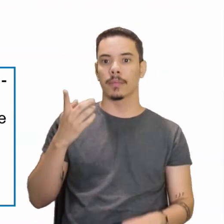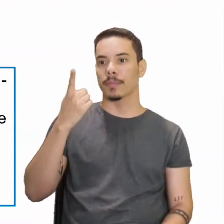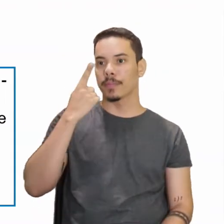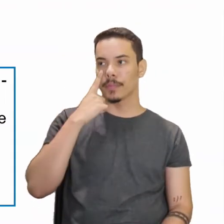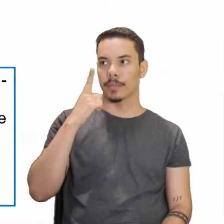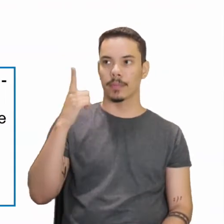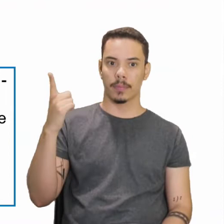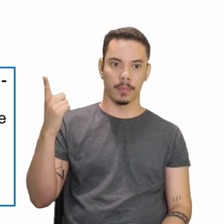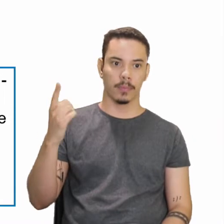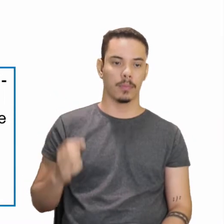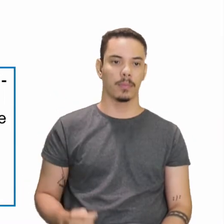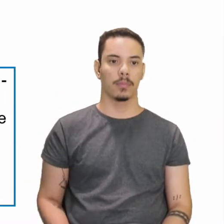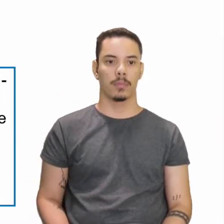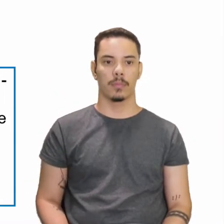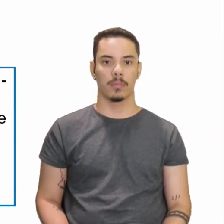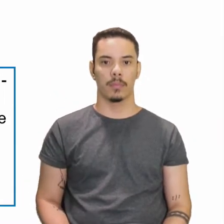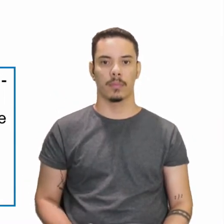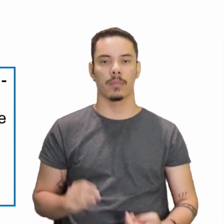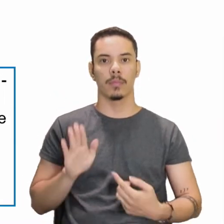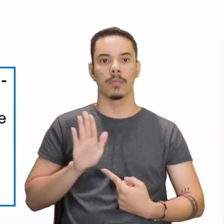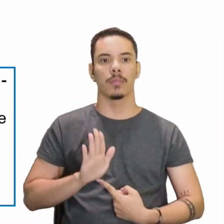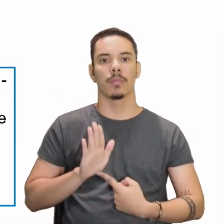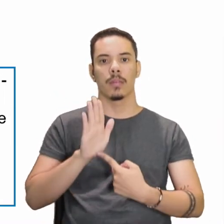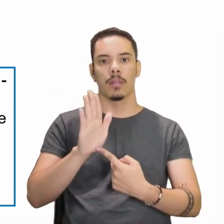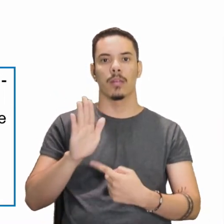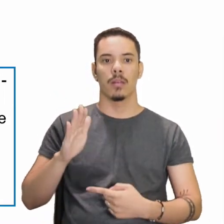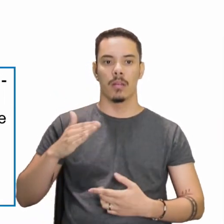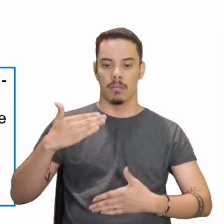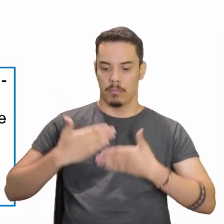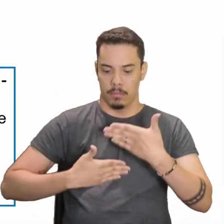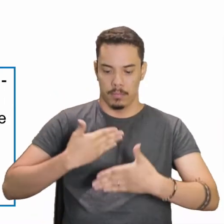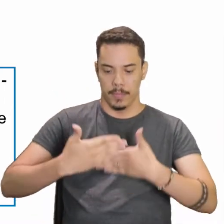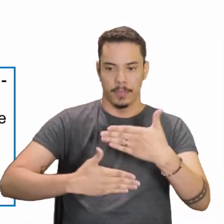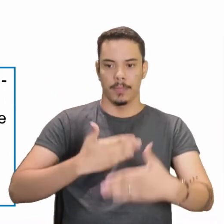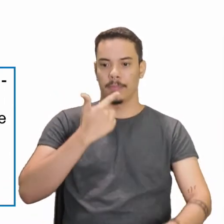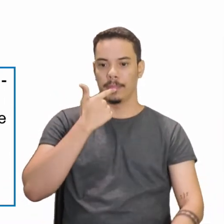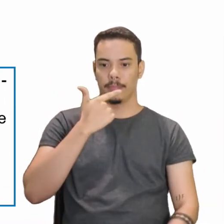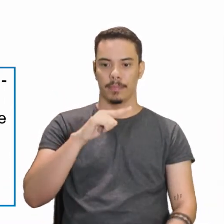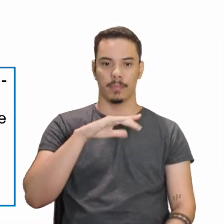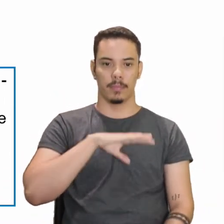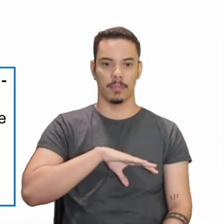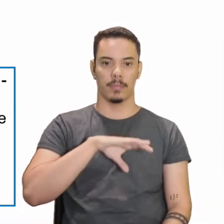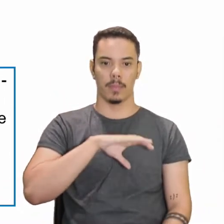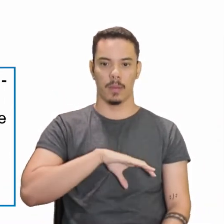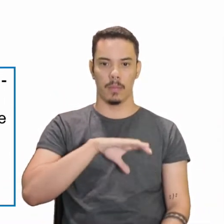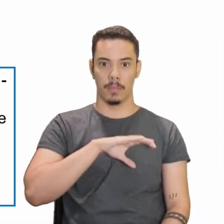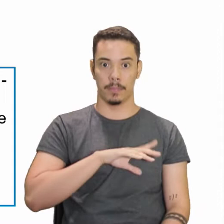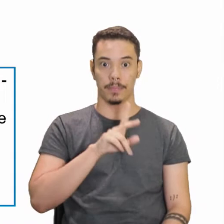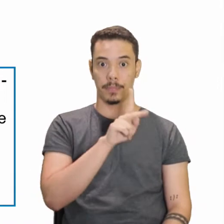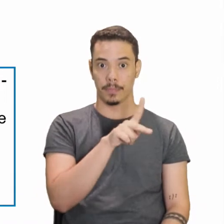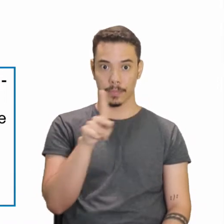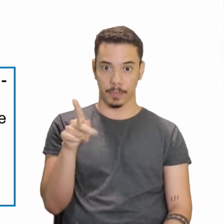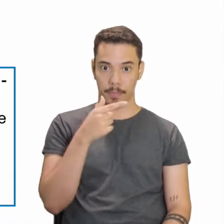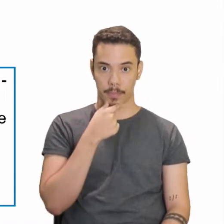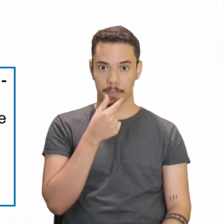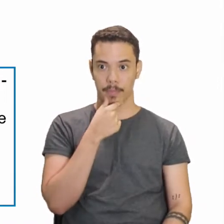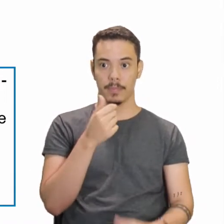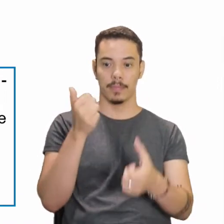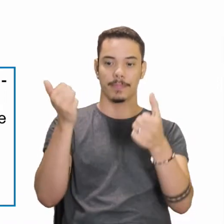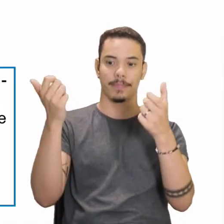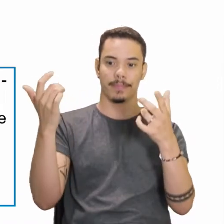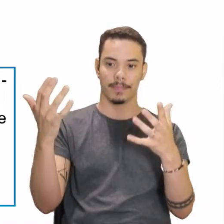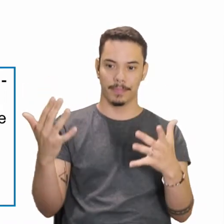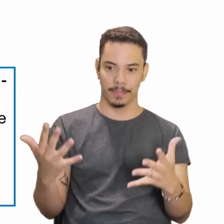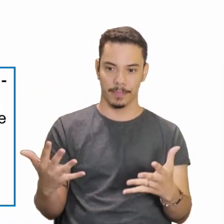ter este quadro trazendo a evolução da língua portuguesa, né? O que o professor Jorge contribuiu,